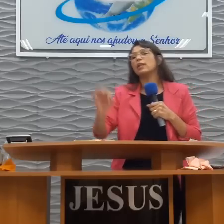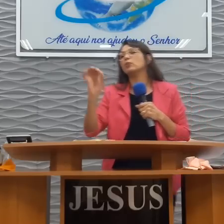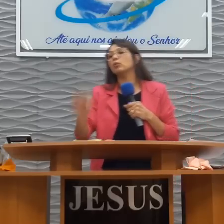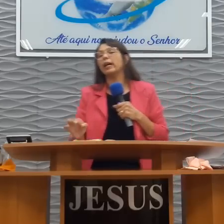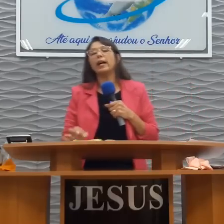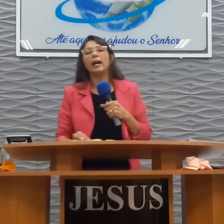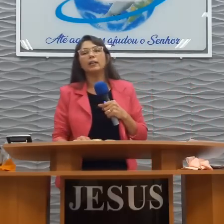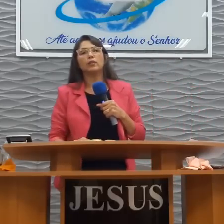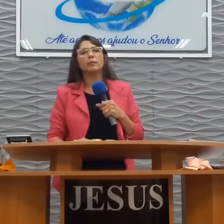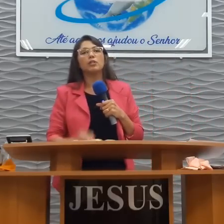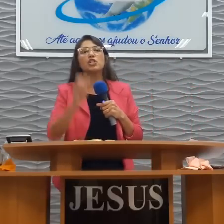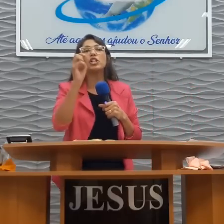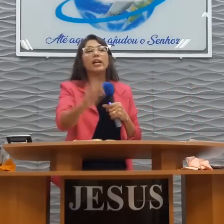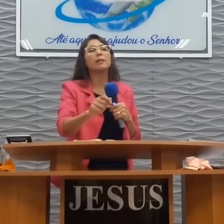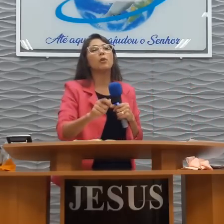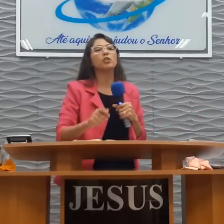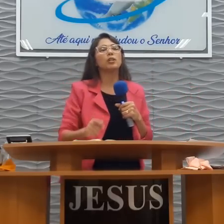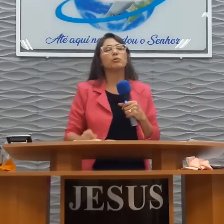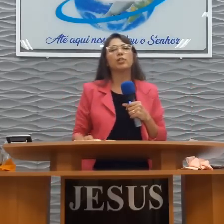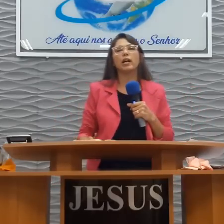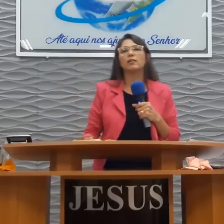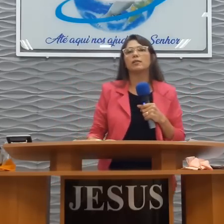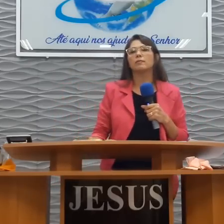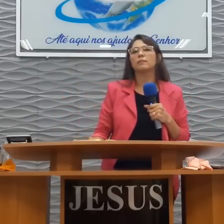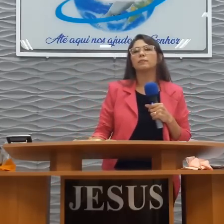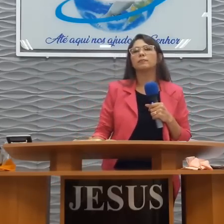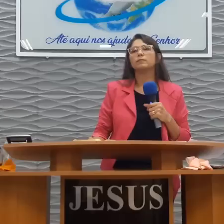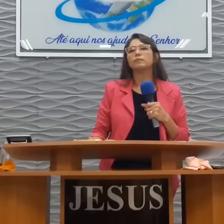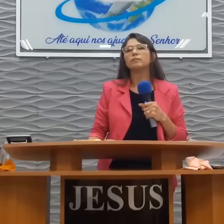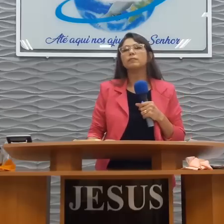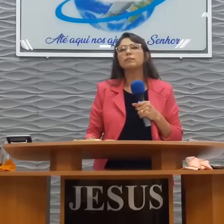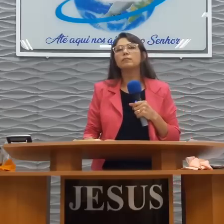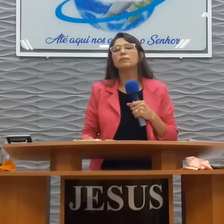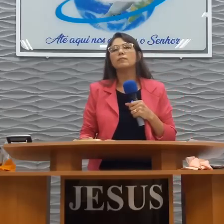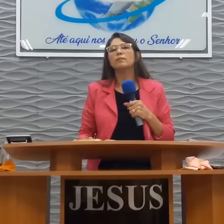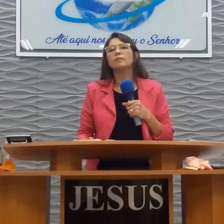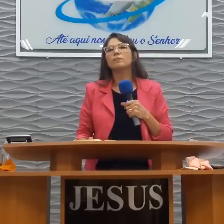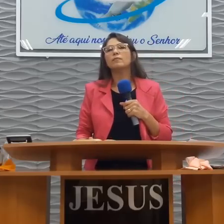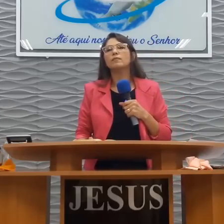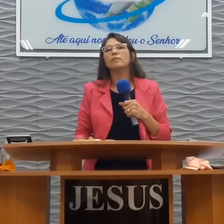Quando a gente está no lugar errado, irmã, gera morte dentro de casa.